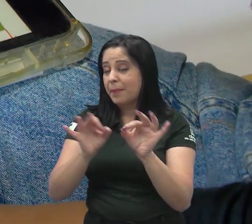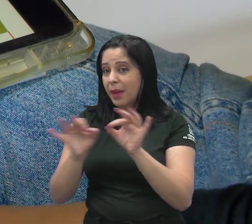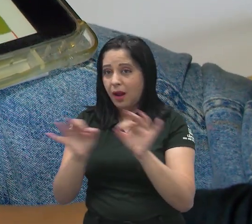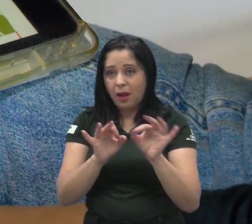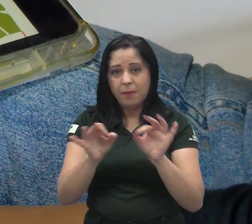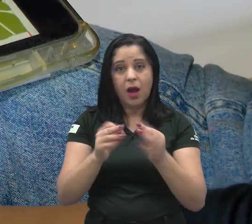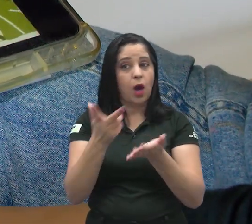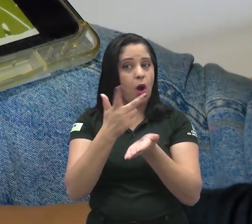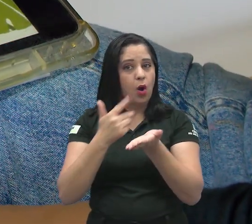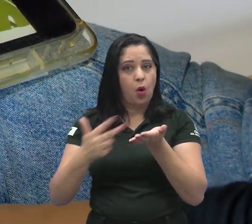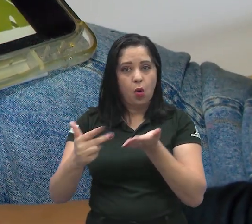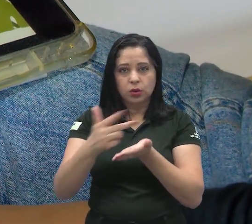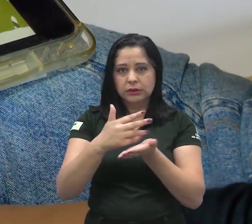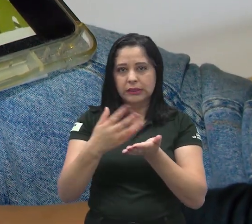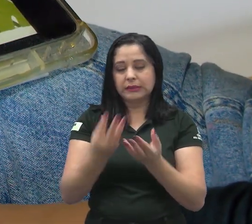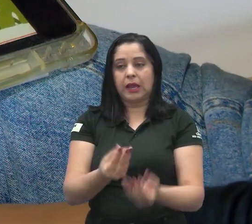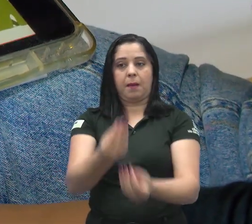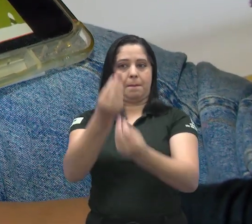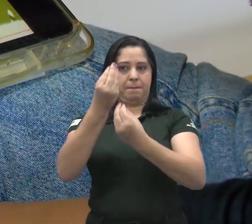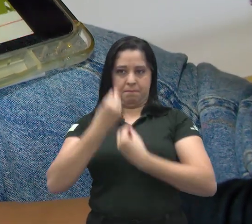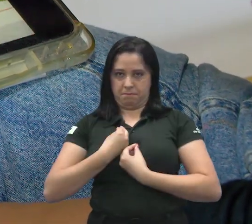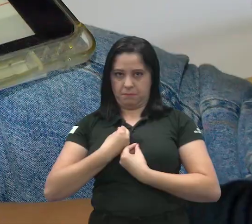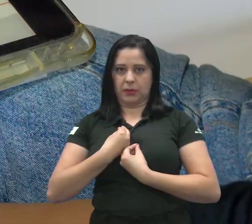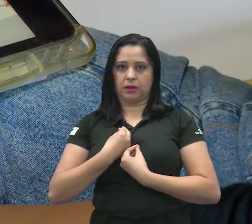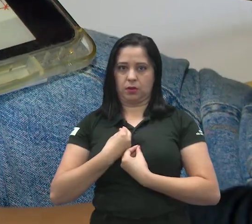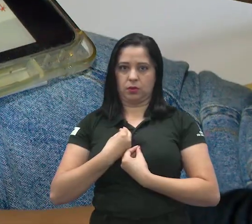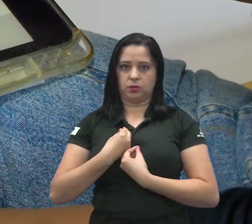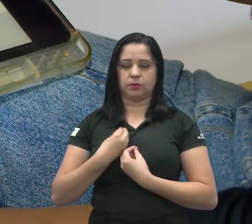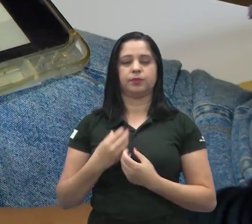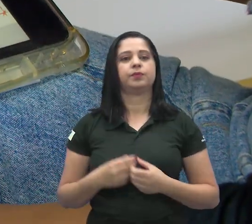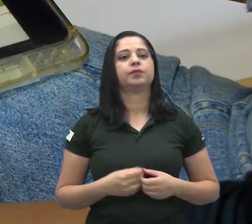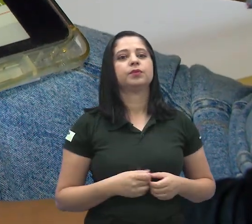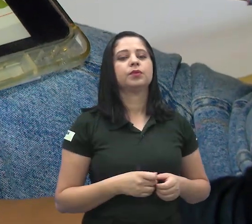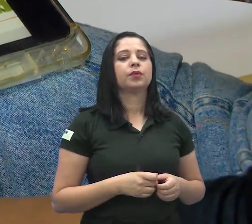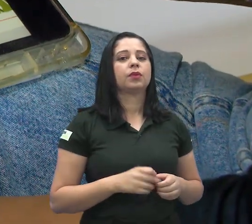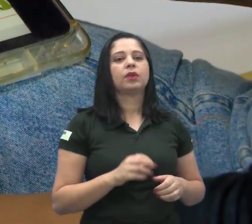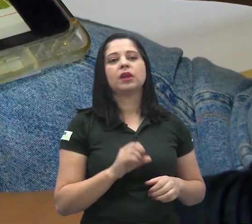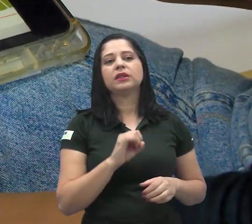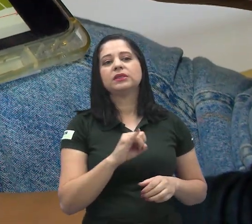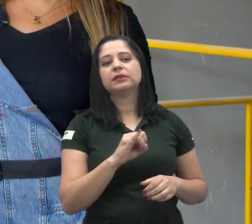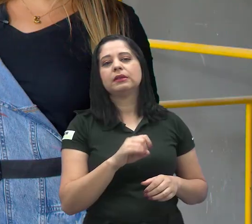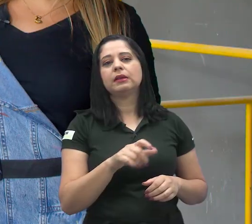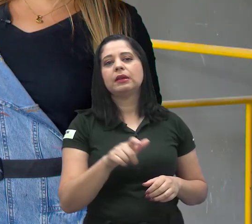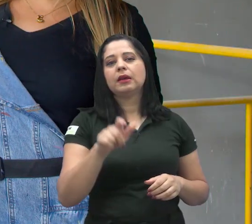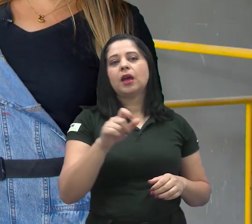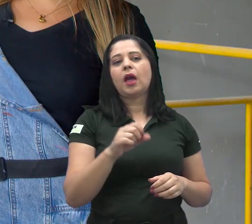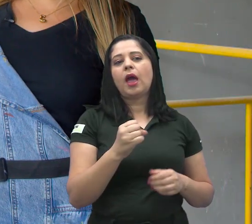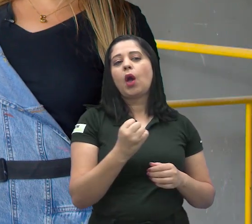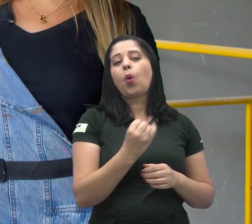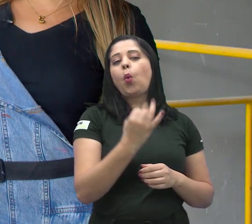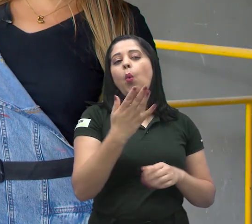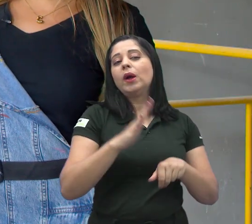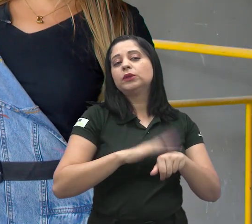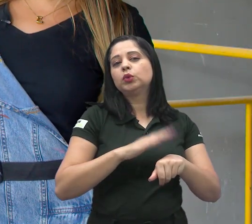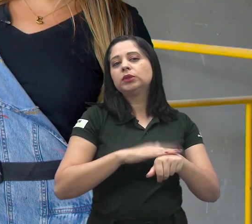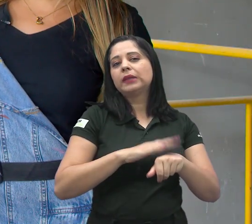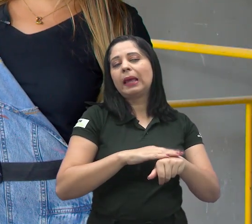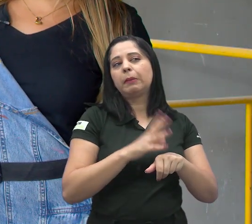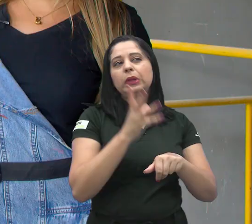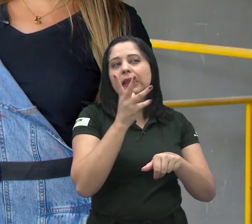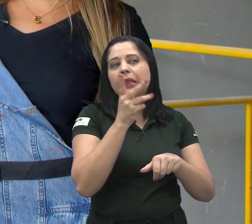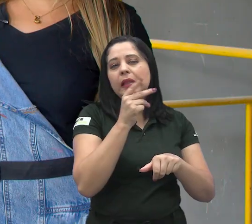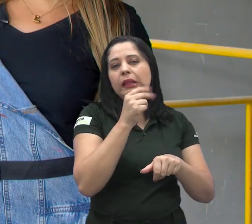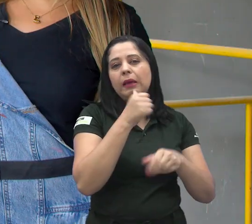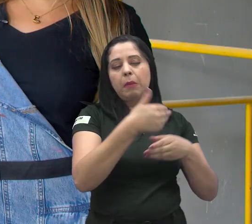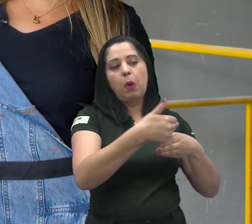se comunicar com o resto da decoração que ela já planejou para casa. Quando o pessoal te chama para fazer um mural, mais ou menos quanto tempo demora